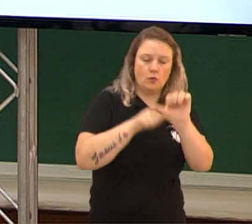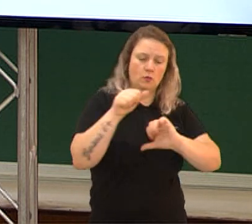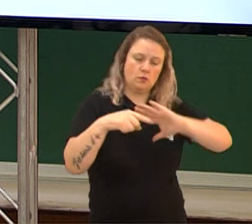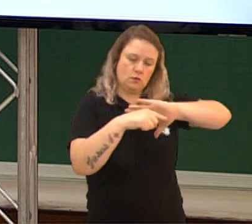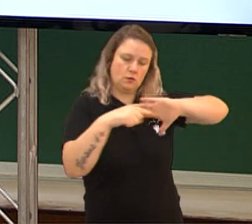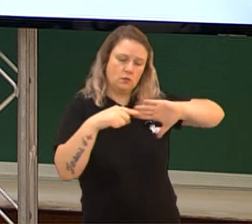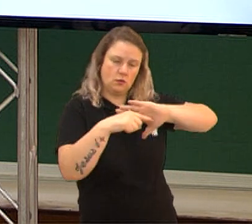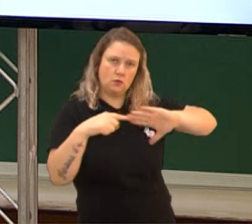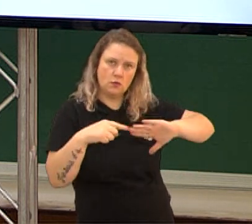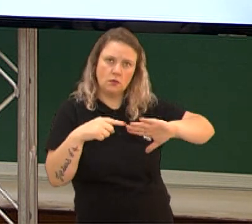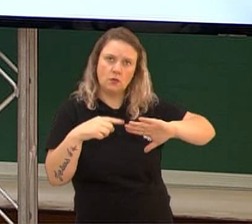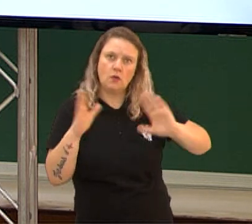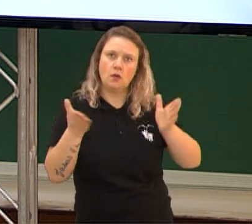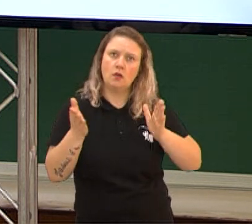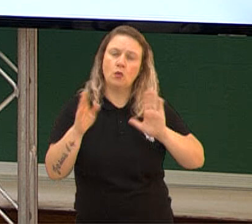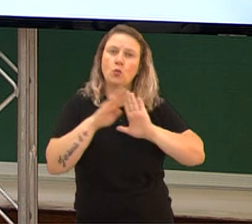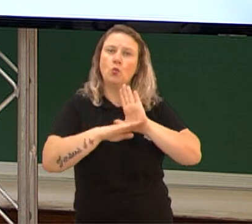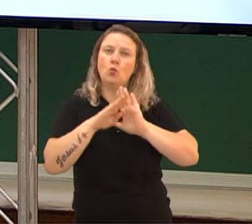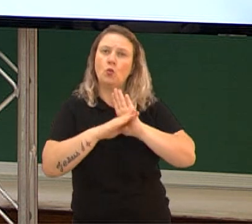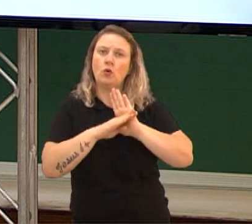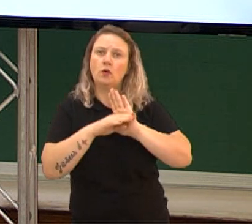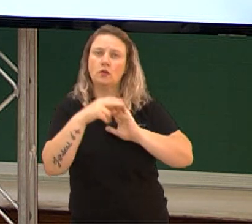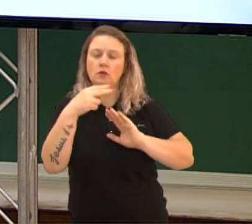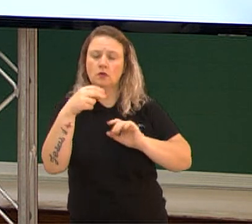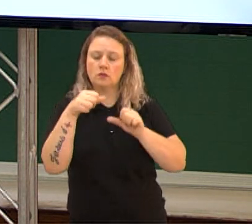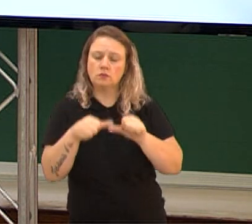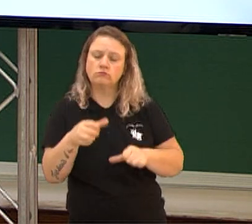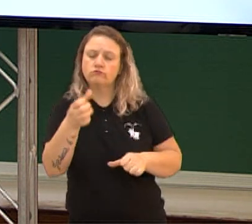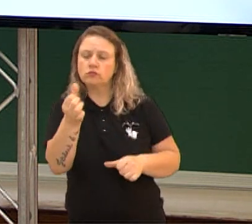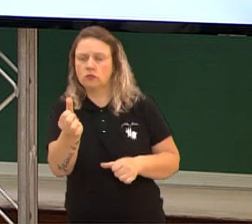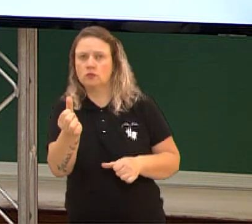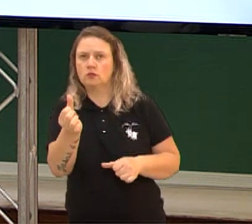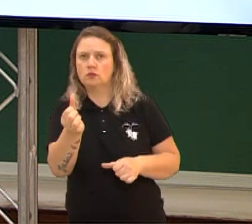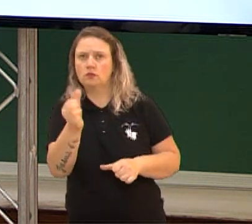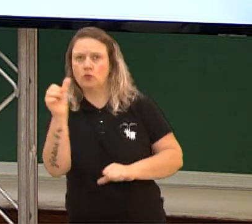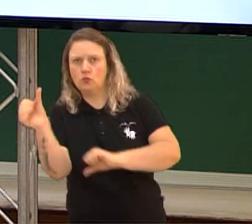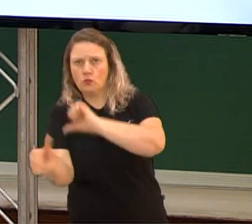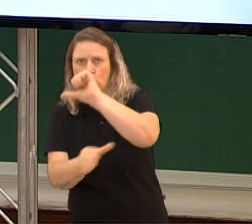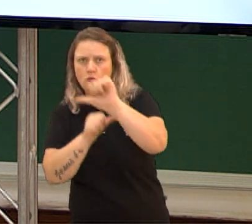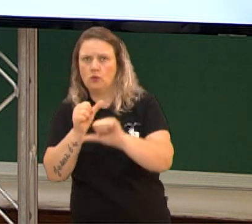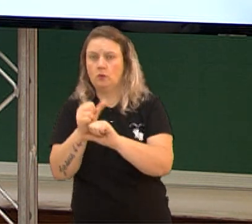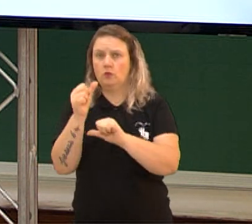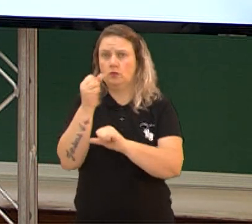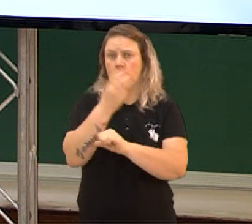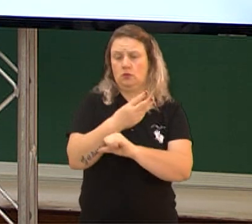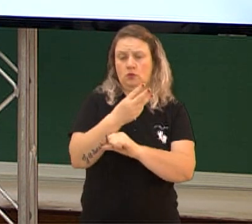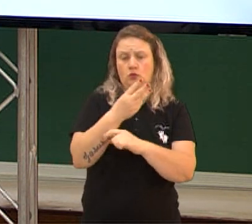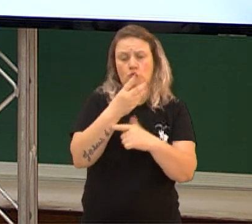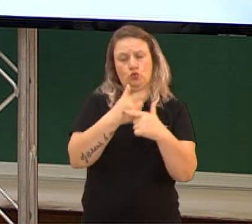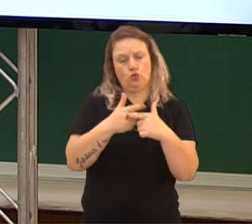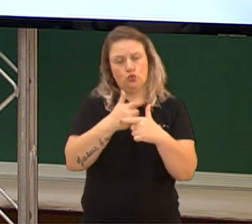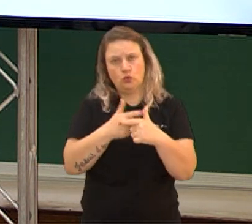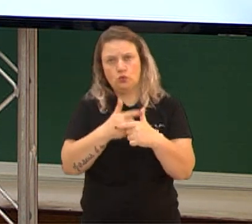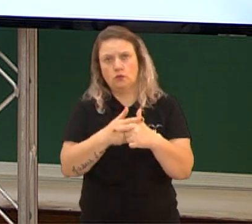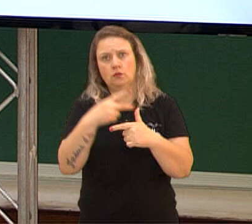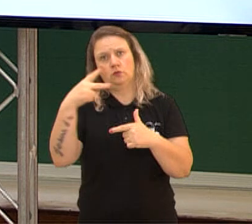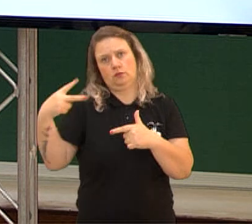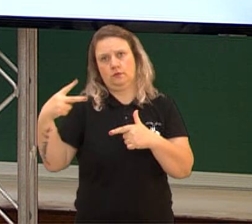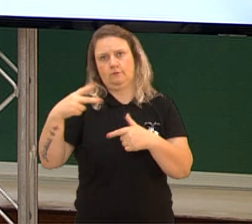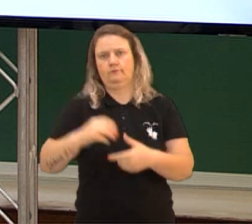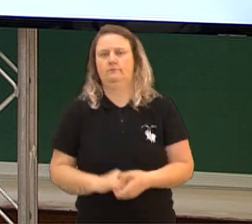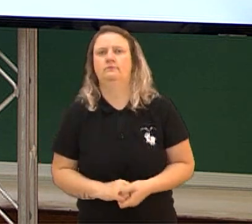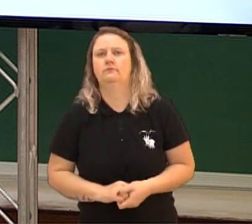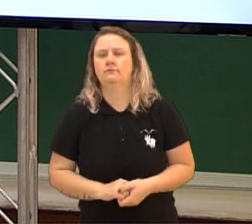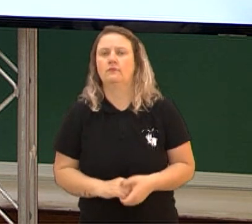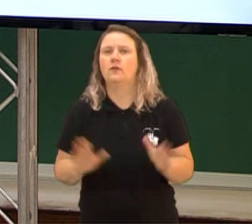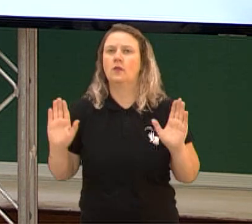faço a subtração, fica 6, passo 3 dividindo, fica 2. Tá certo? Então o processo é esse. Multiplico a